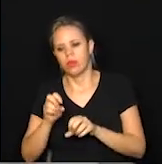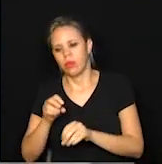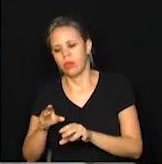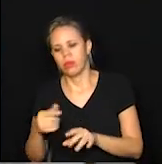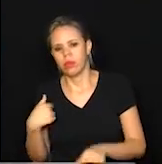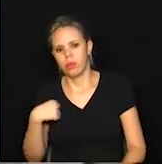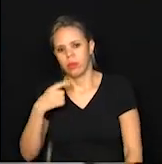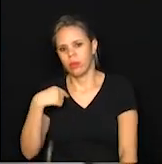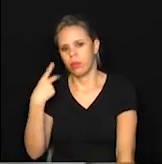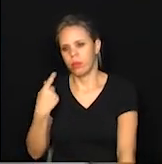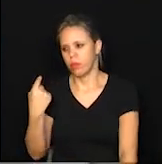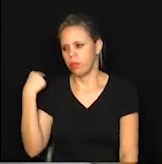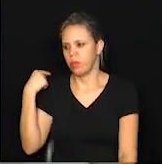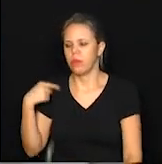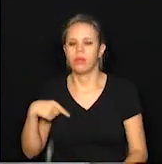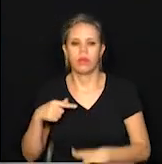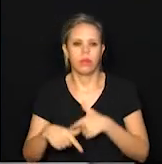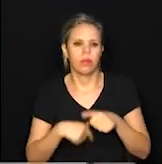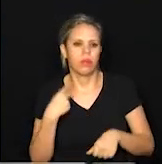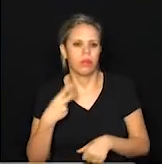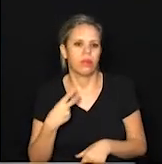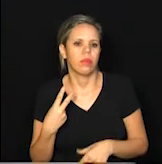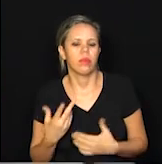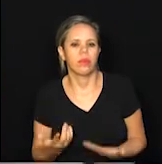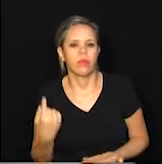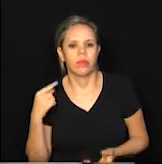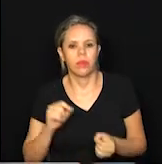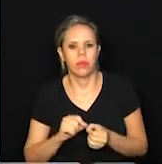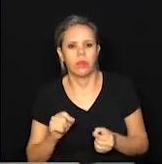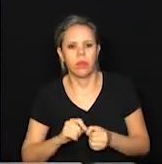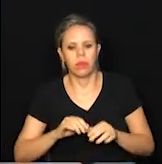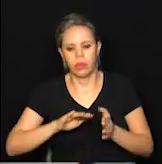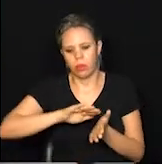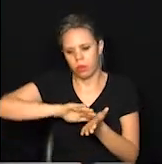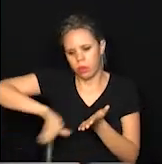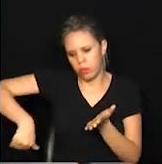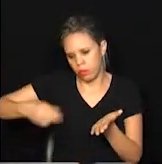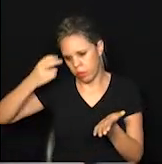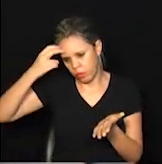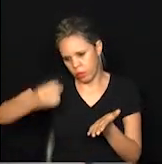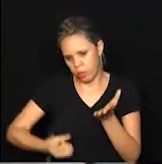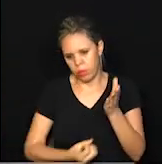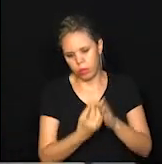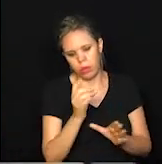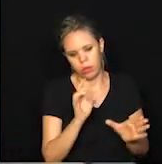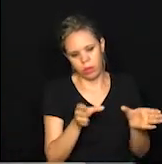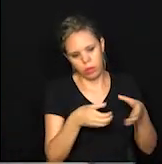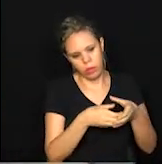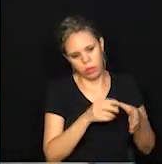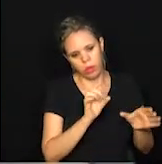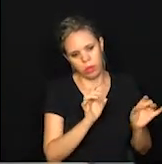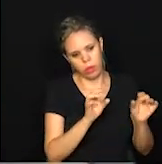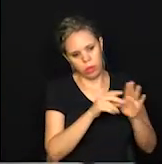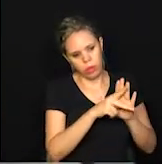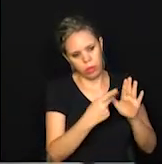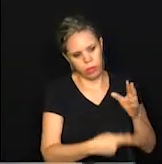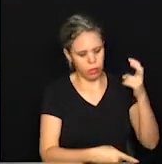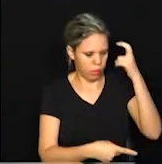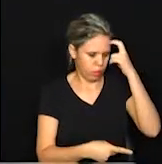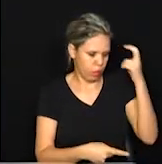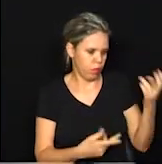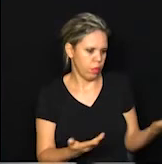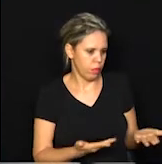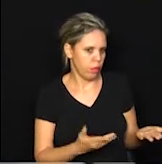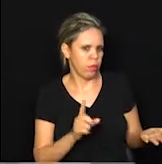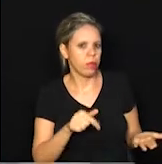como vereador na última legislatura, nós retiramos a cultura e criamos uma comissão específica de cultura, que hoje é